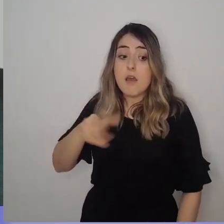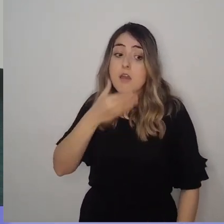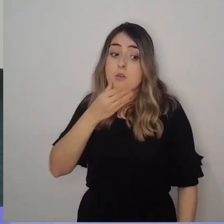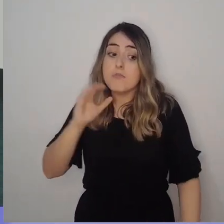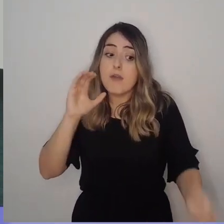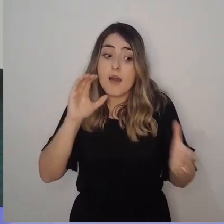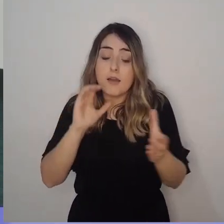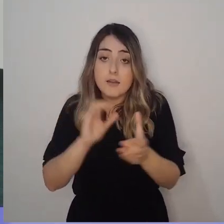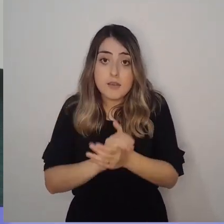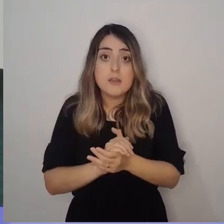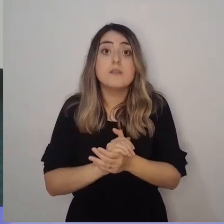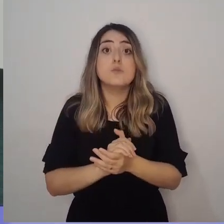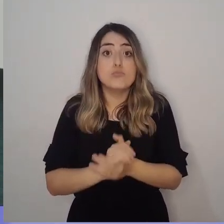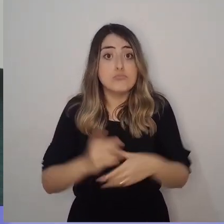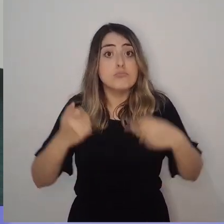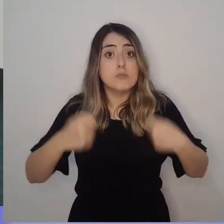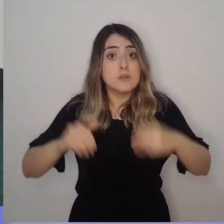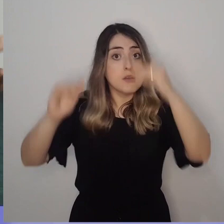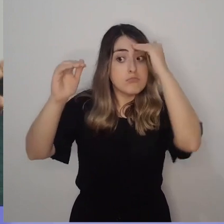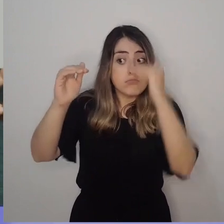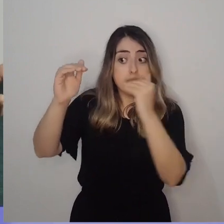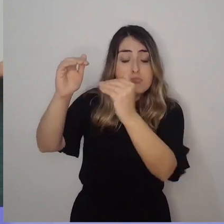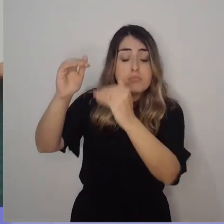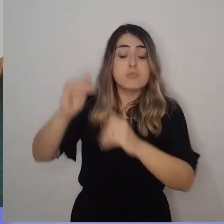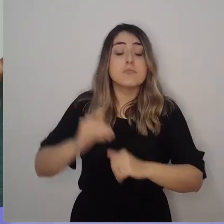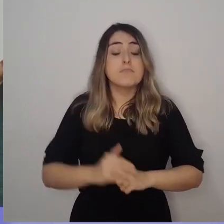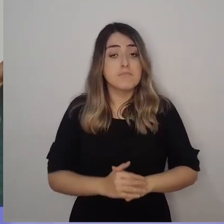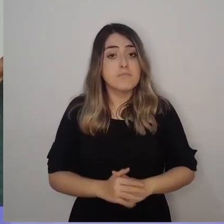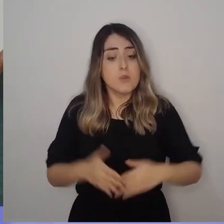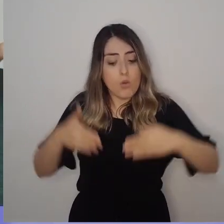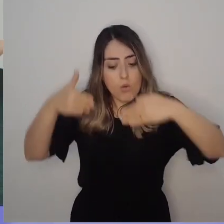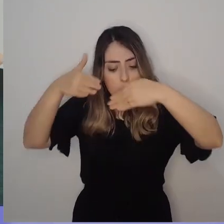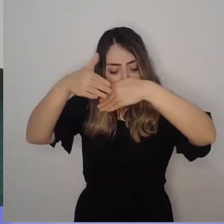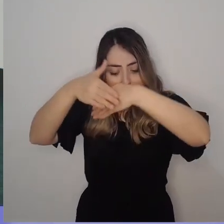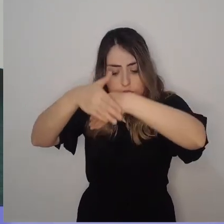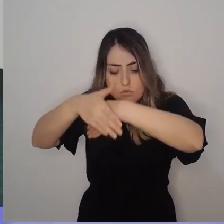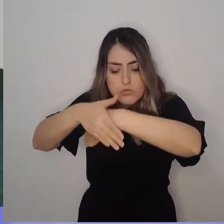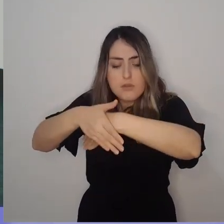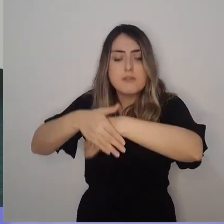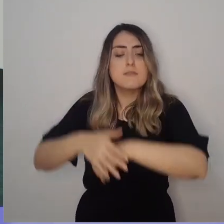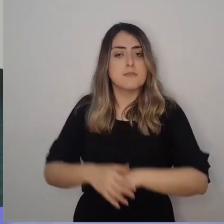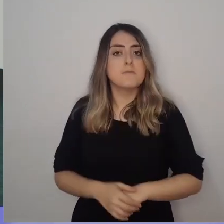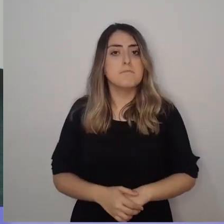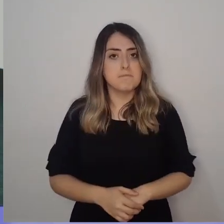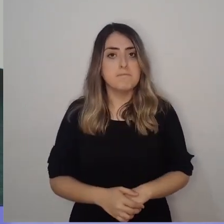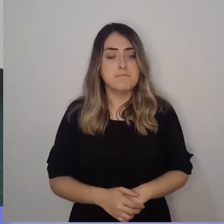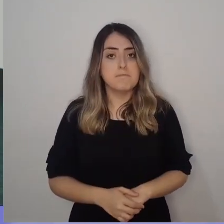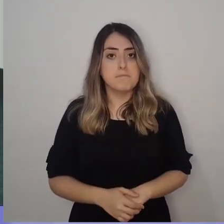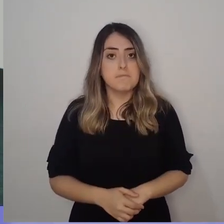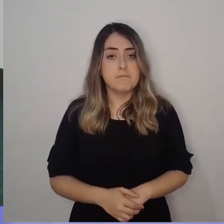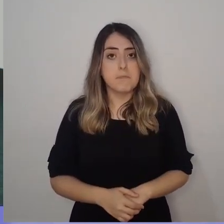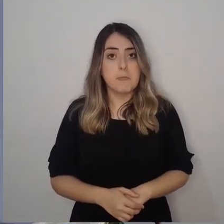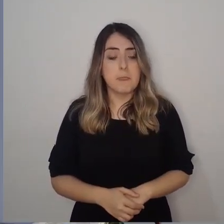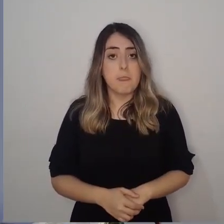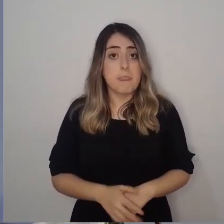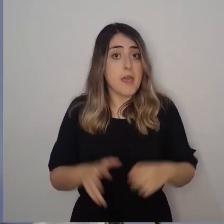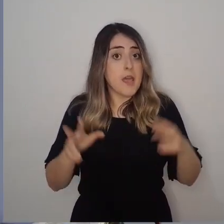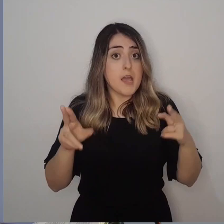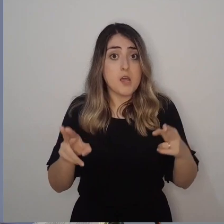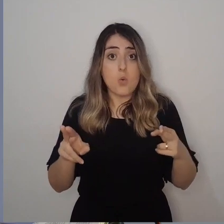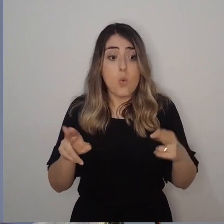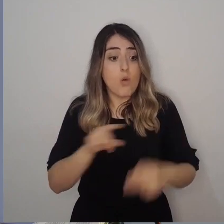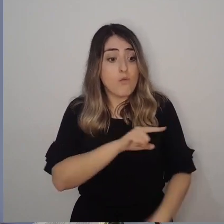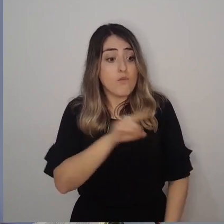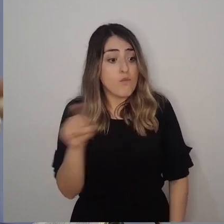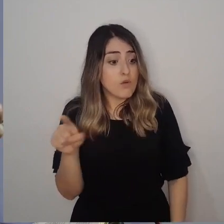submissão, de sujeição, e por que não dizer até de obediência com relação ao seu próprio marido, assim como